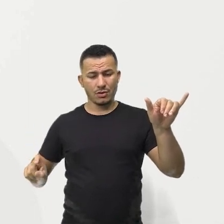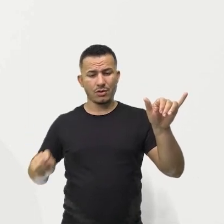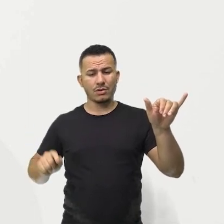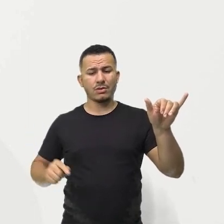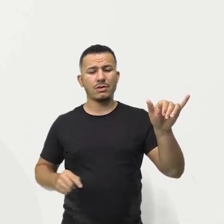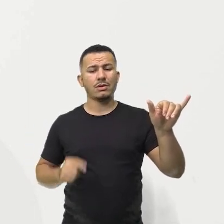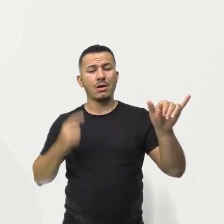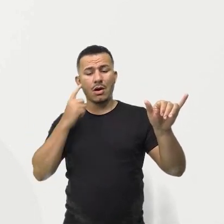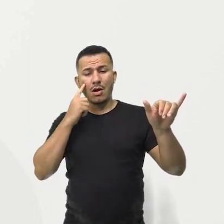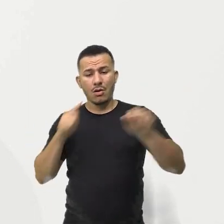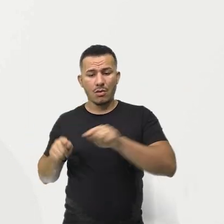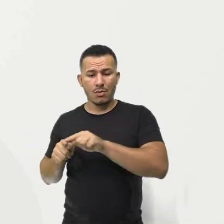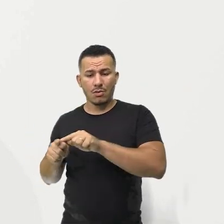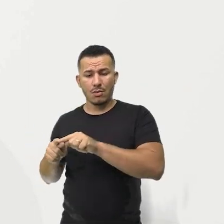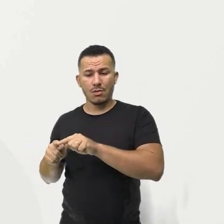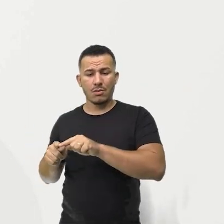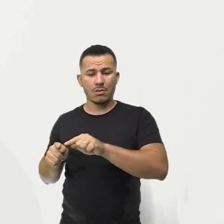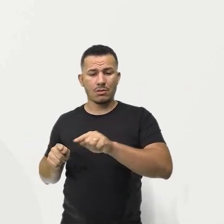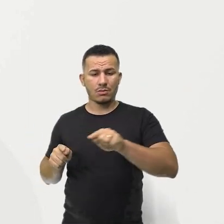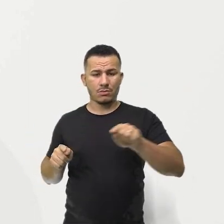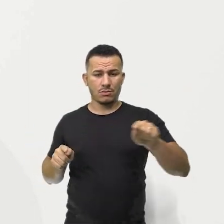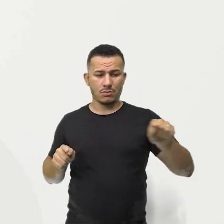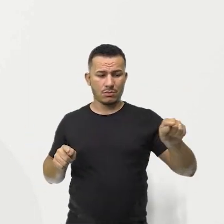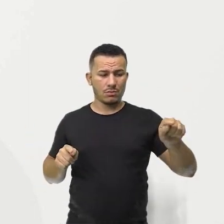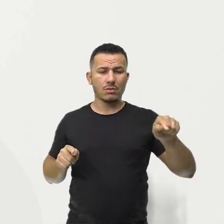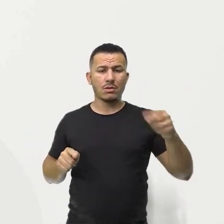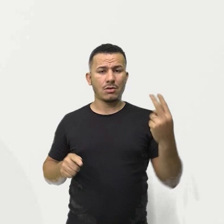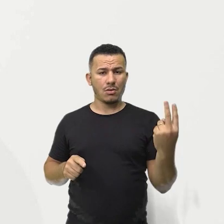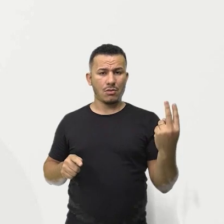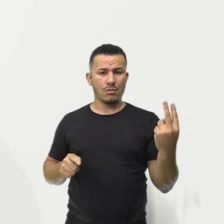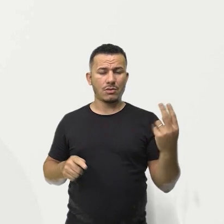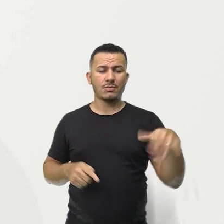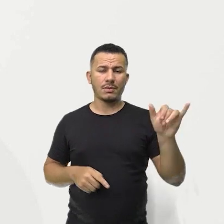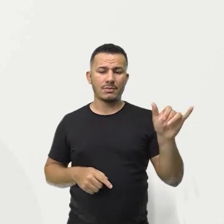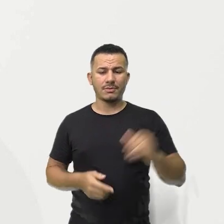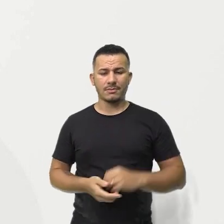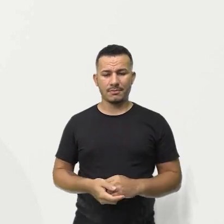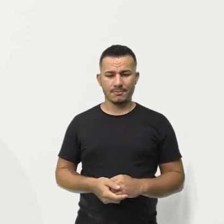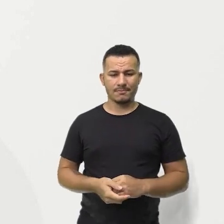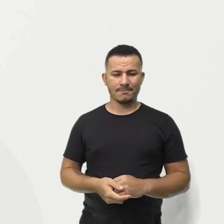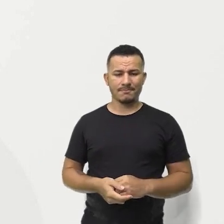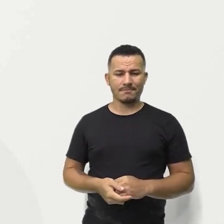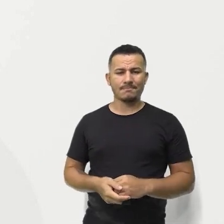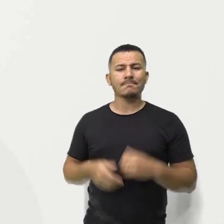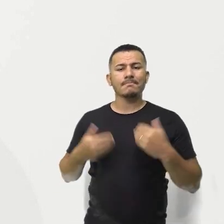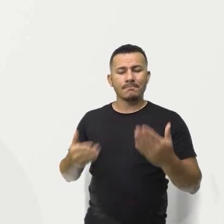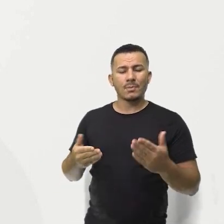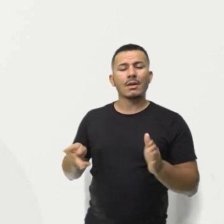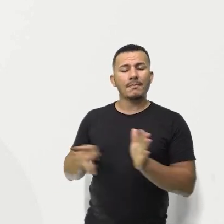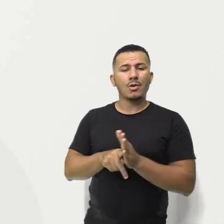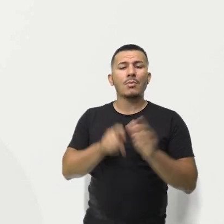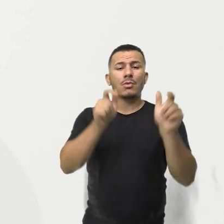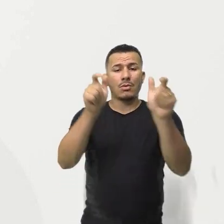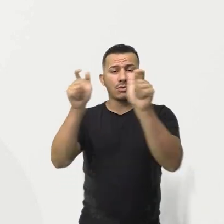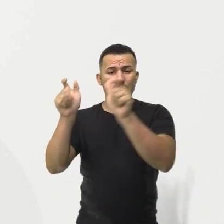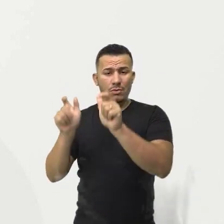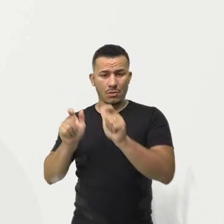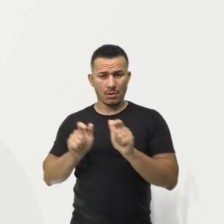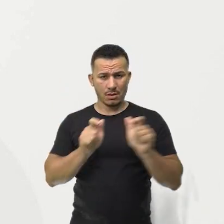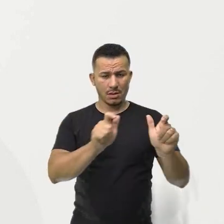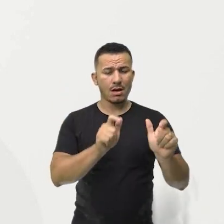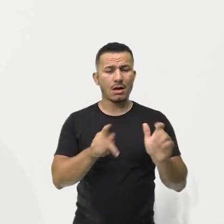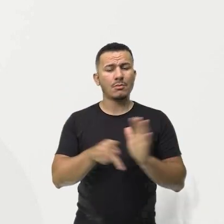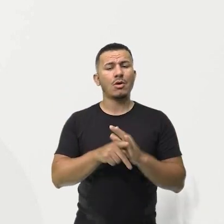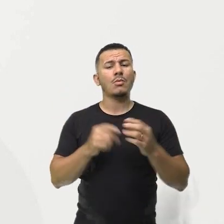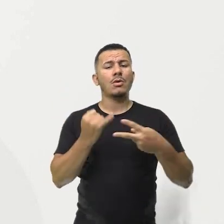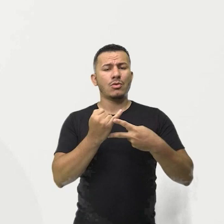y. E o ponto E, ele é o ponto 10 para x, atenção, 10 para